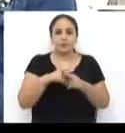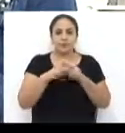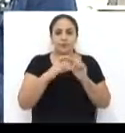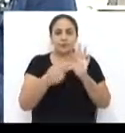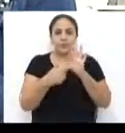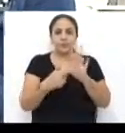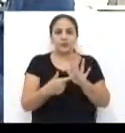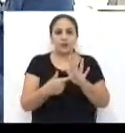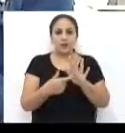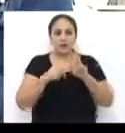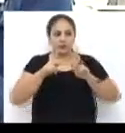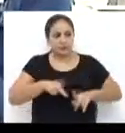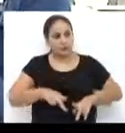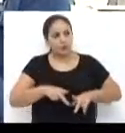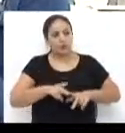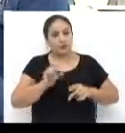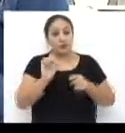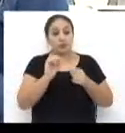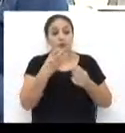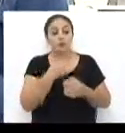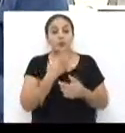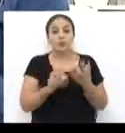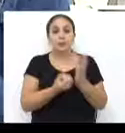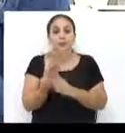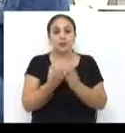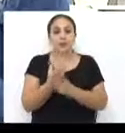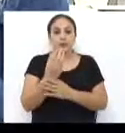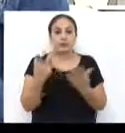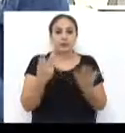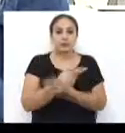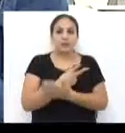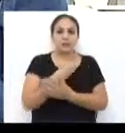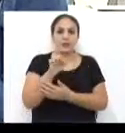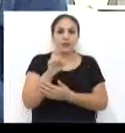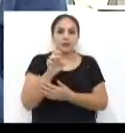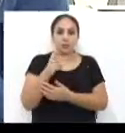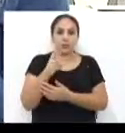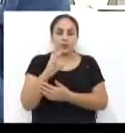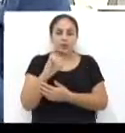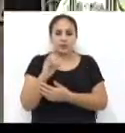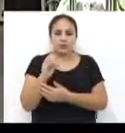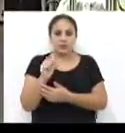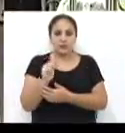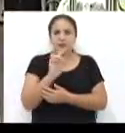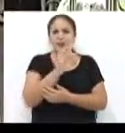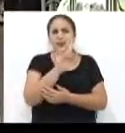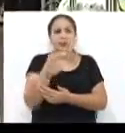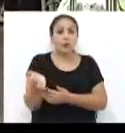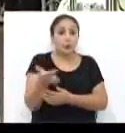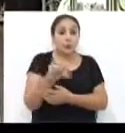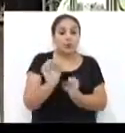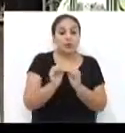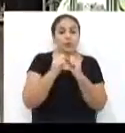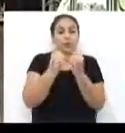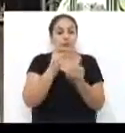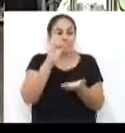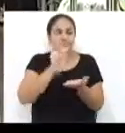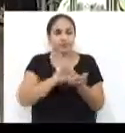para apresentar aos consumidores o que de melhor é produzido aqui, é que acontece a Expo Acisa. Cada nova edição